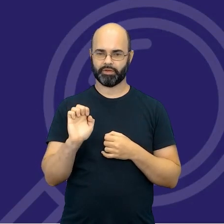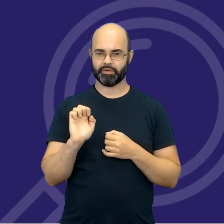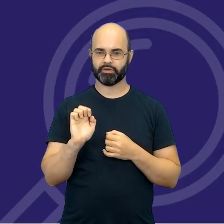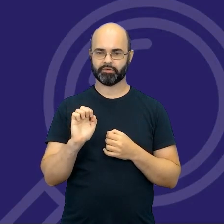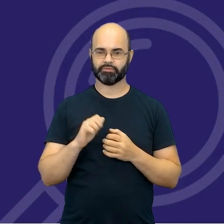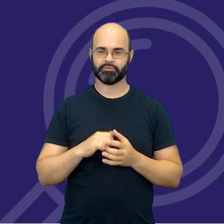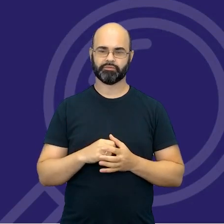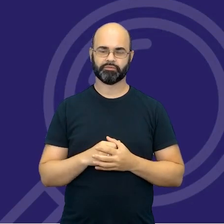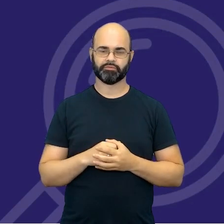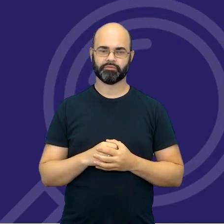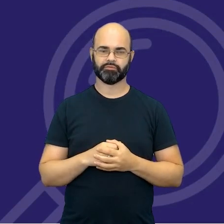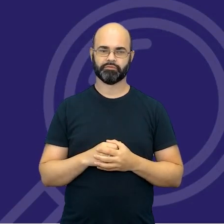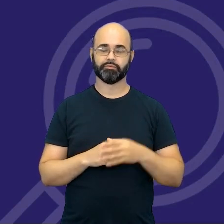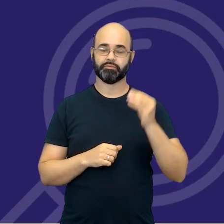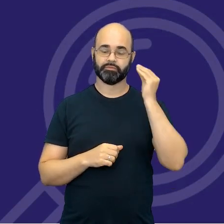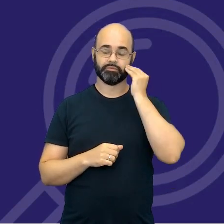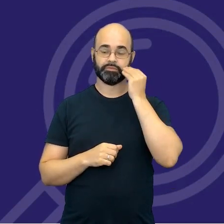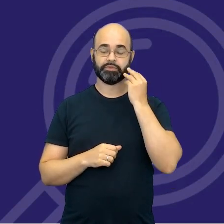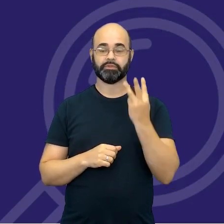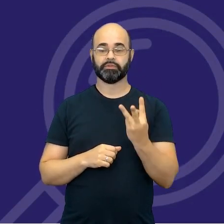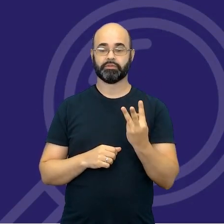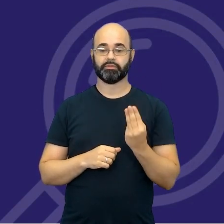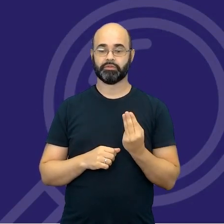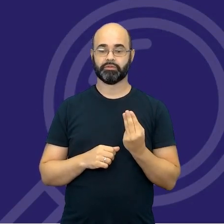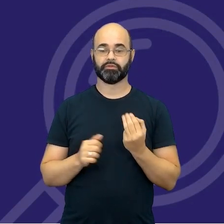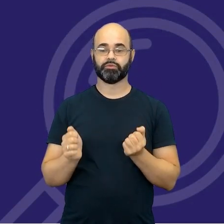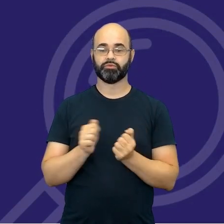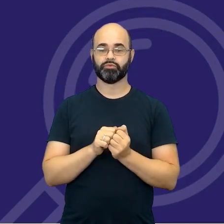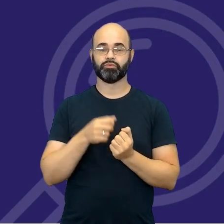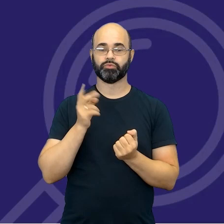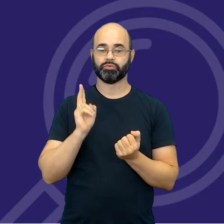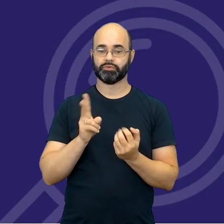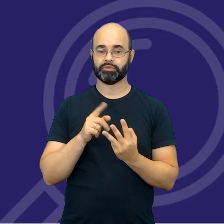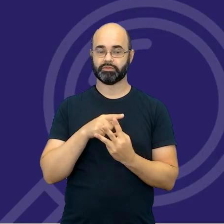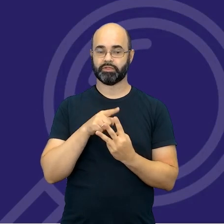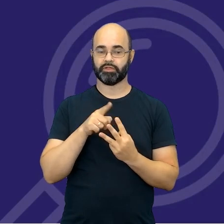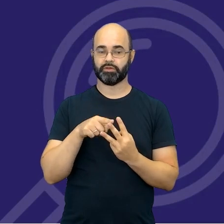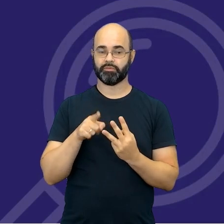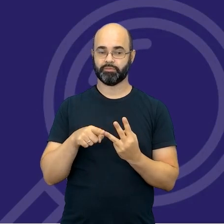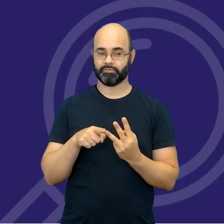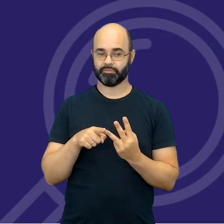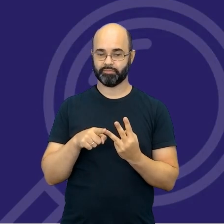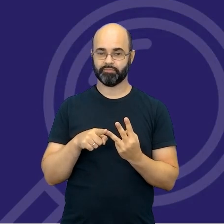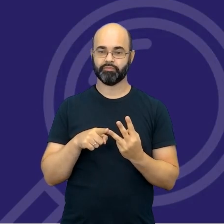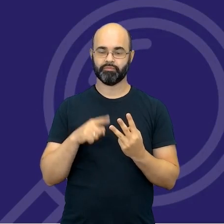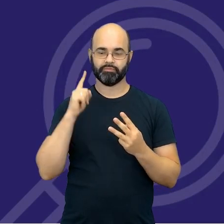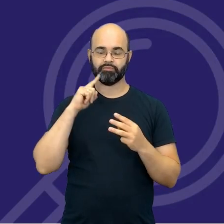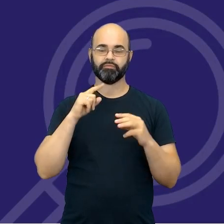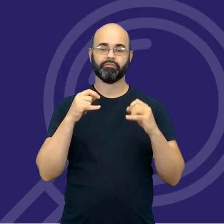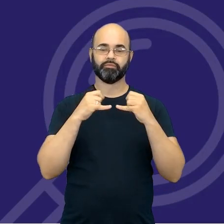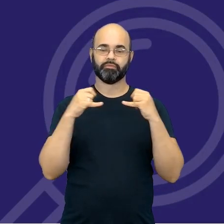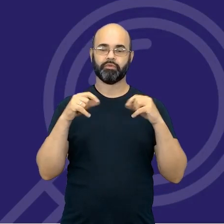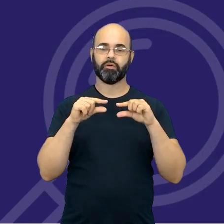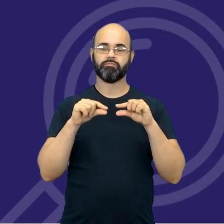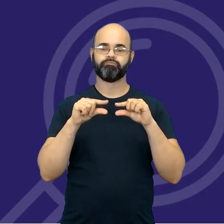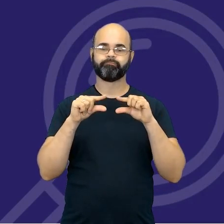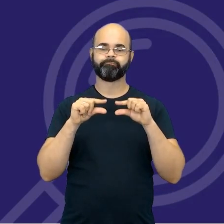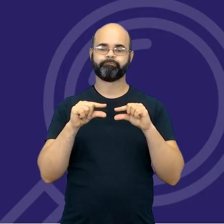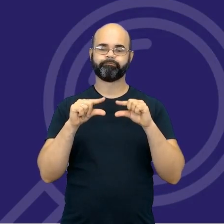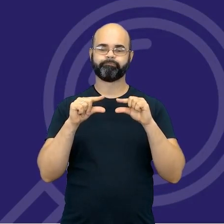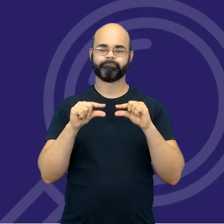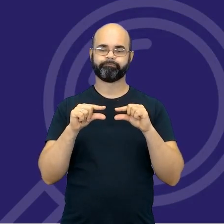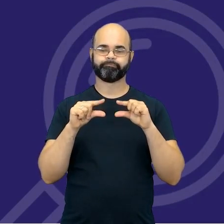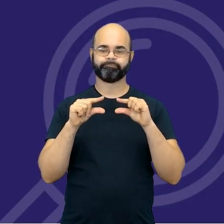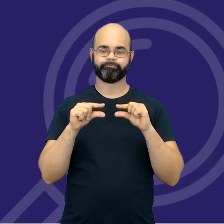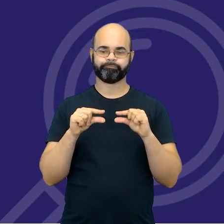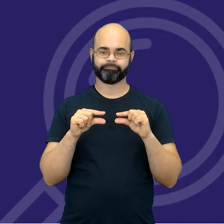pense sempre nos 3 elementos juntos, sabe? Eles devem ser pensados em conjuntos. A espessura, ou seja, a bitola do fio, né,